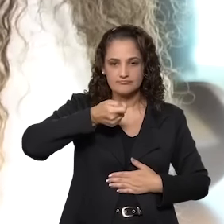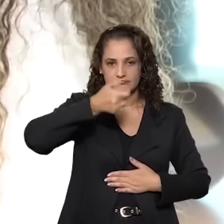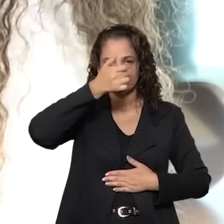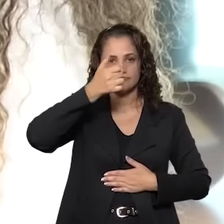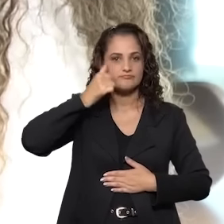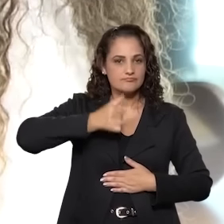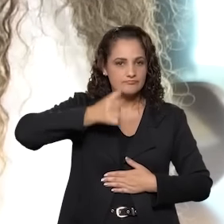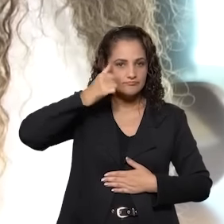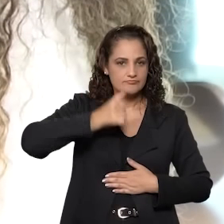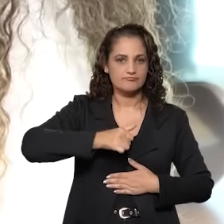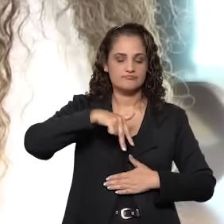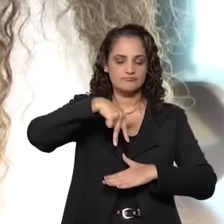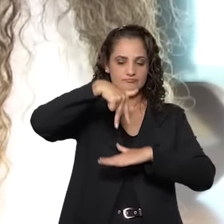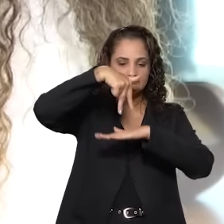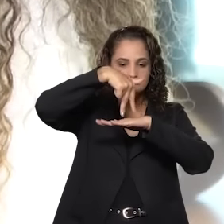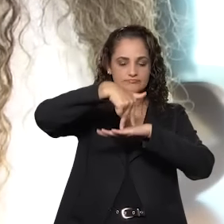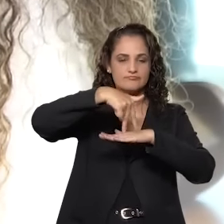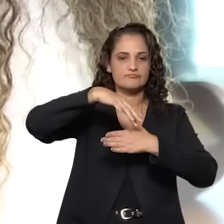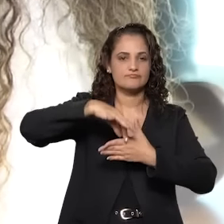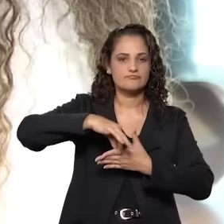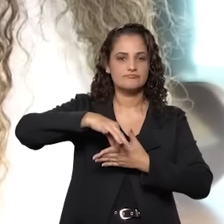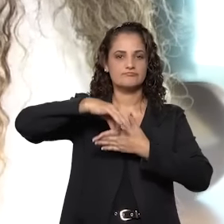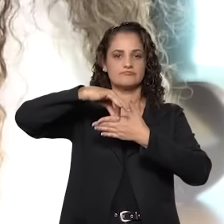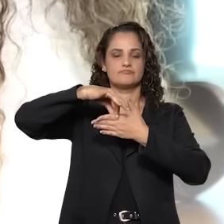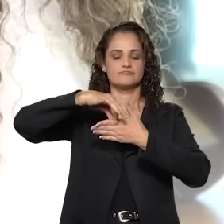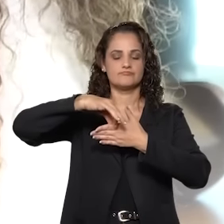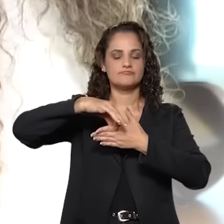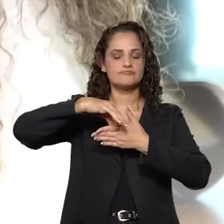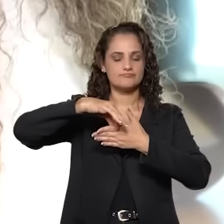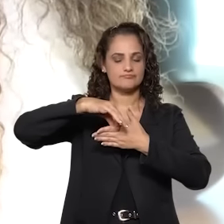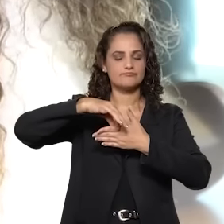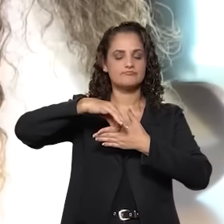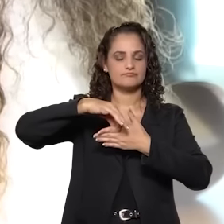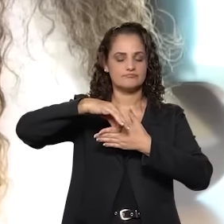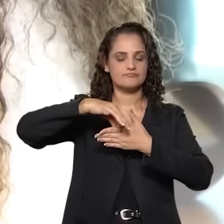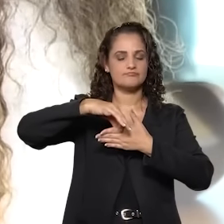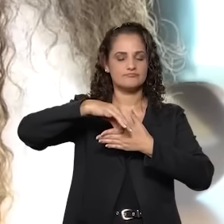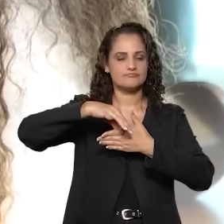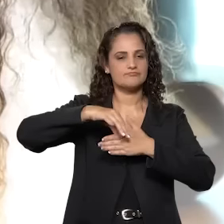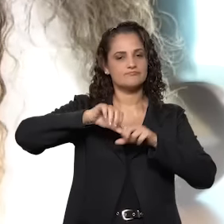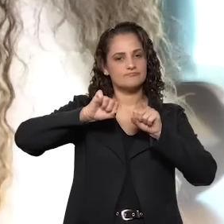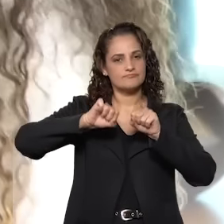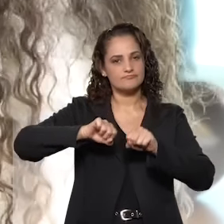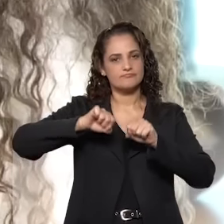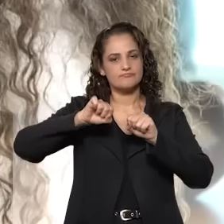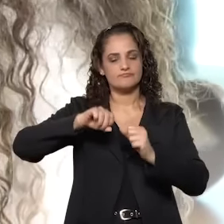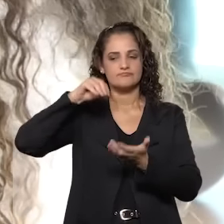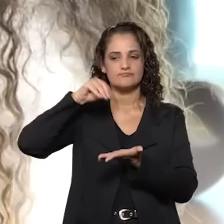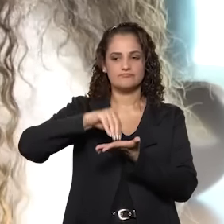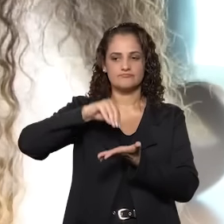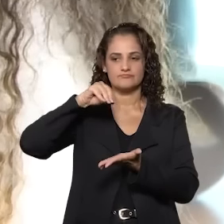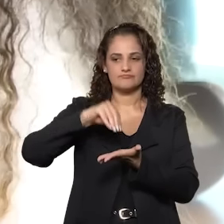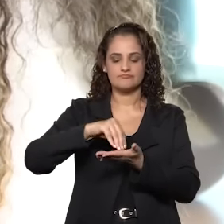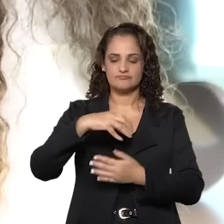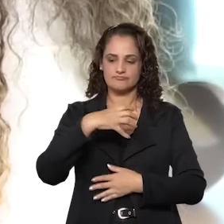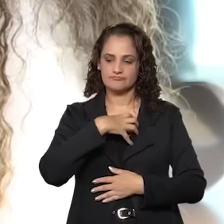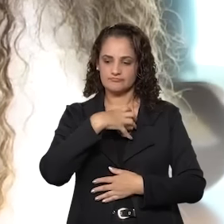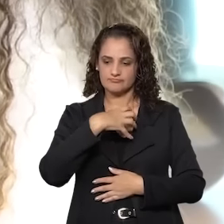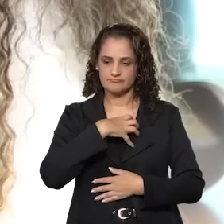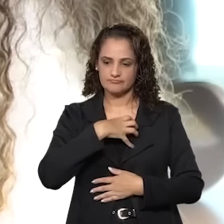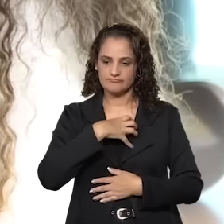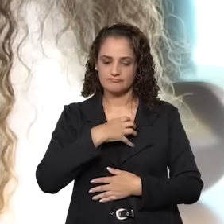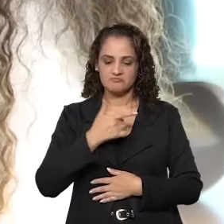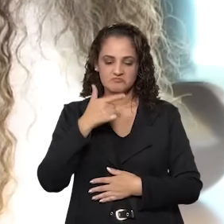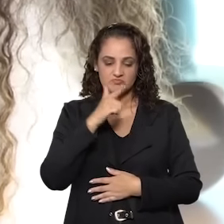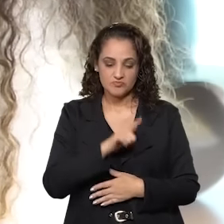né Eh e talvez até Esta falta que eu senti é que me traz para este lugar hoje né